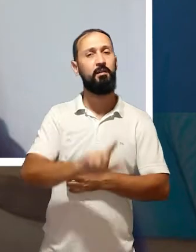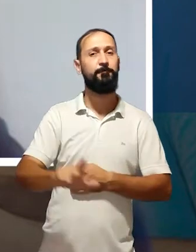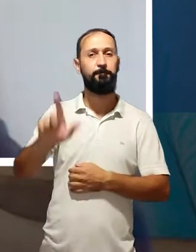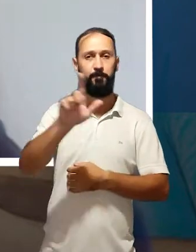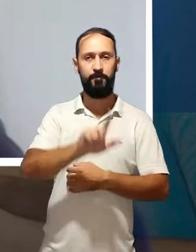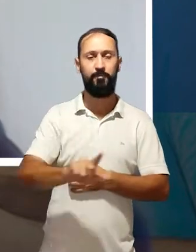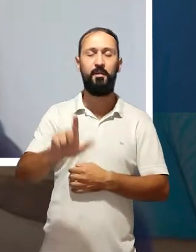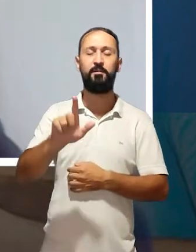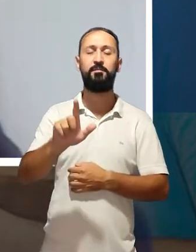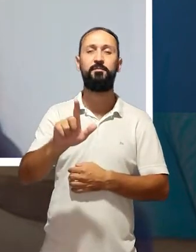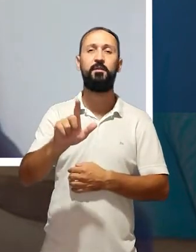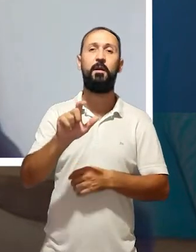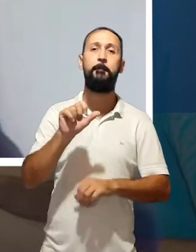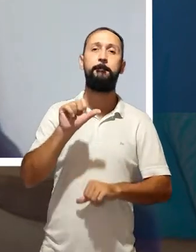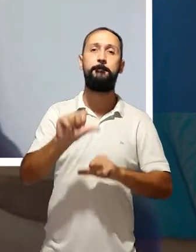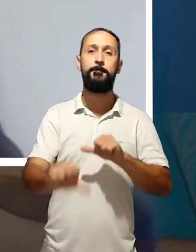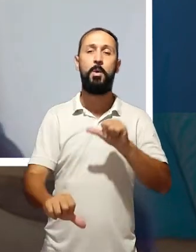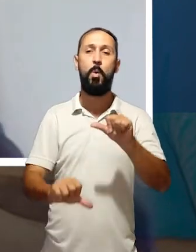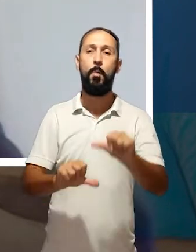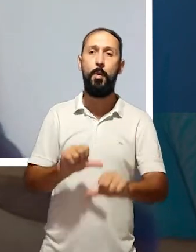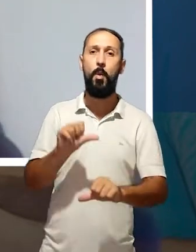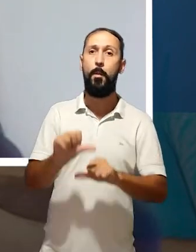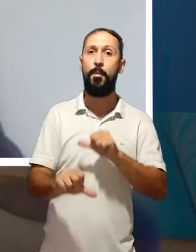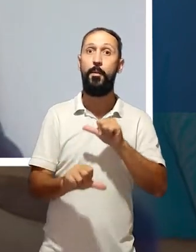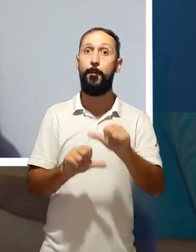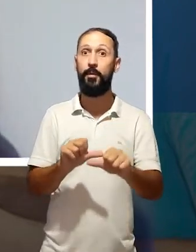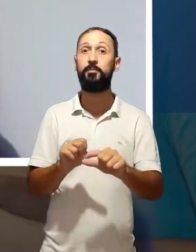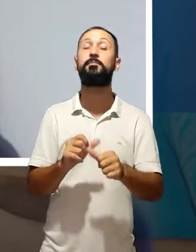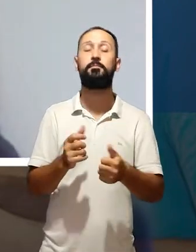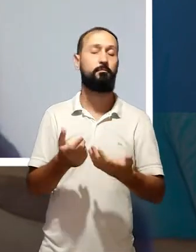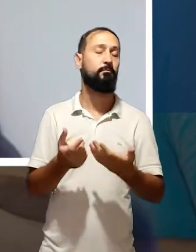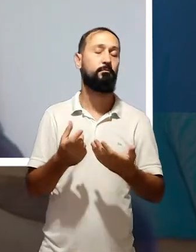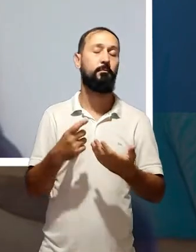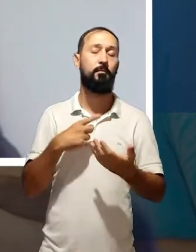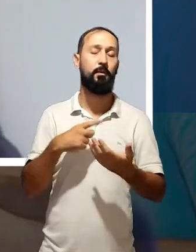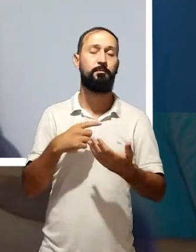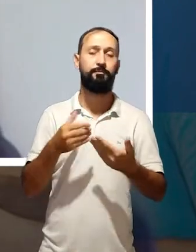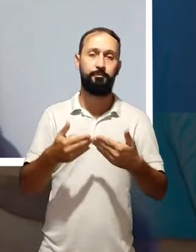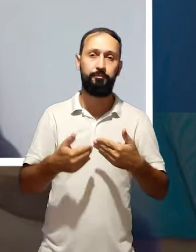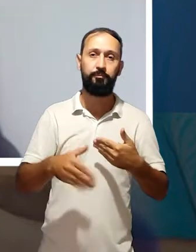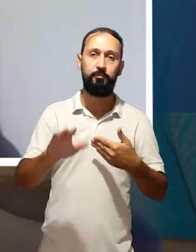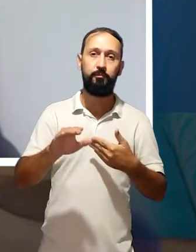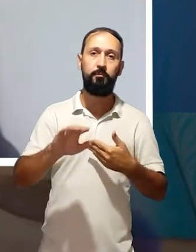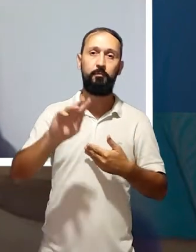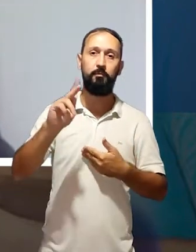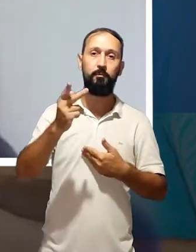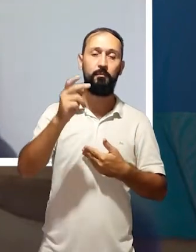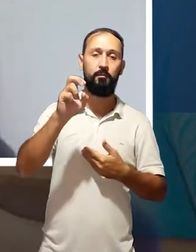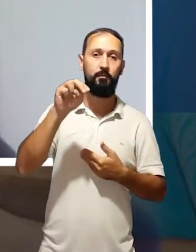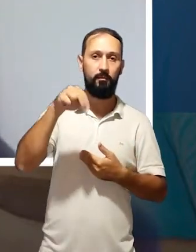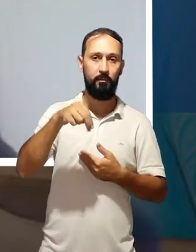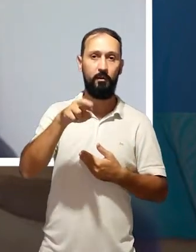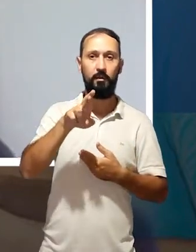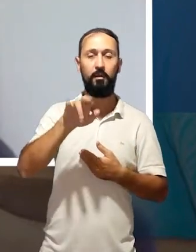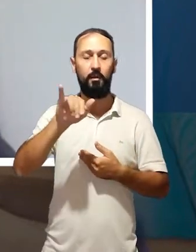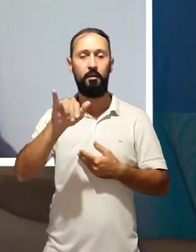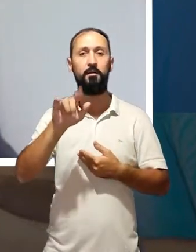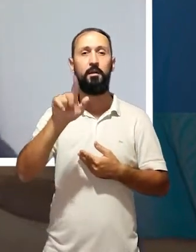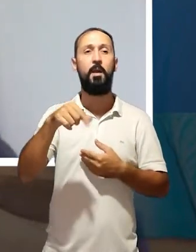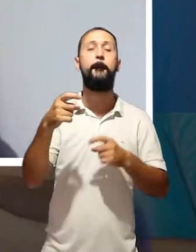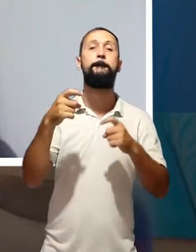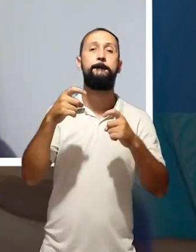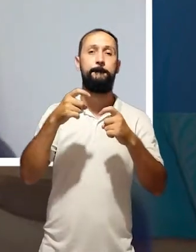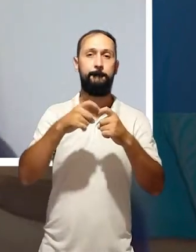a literatura vai modificando, até que o Henry Polidori, que é